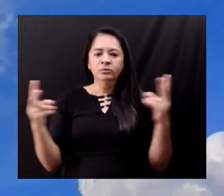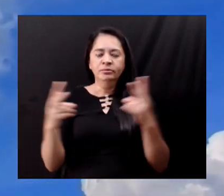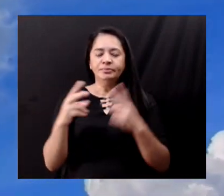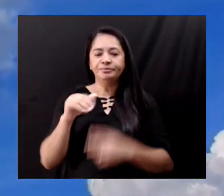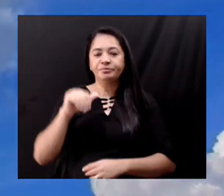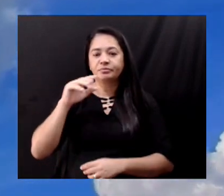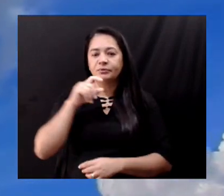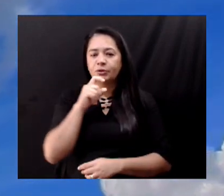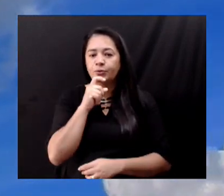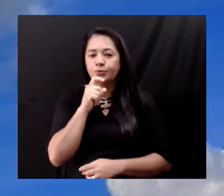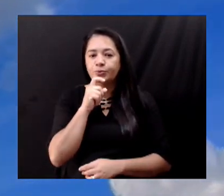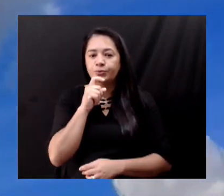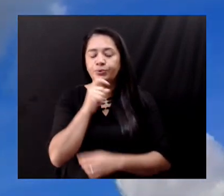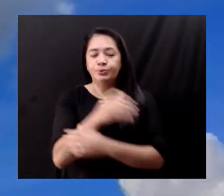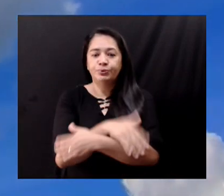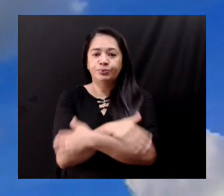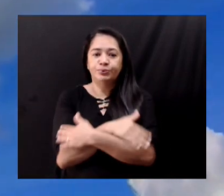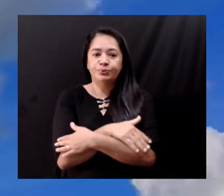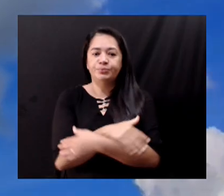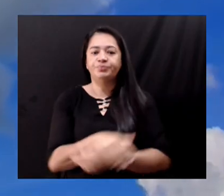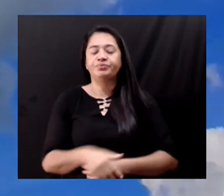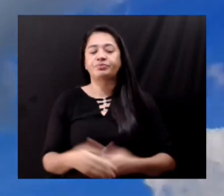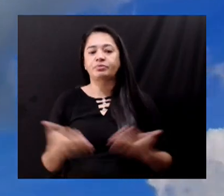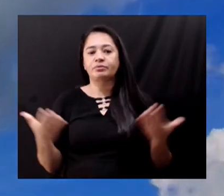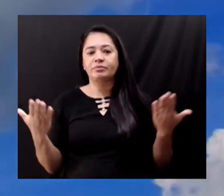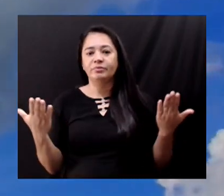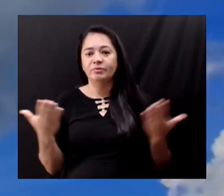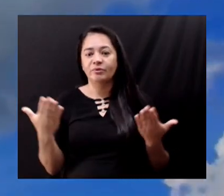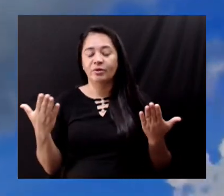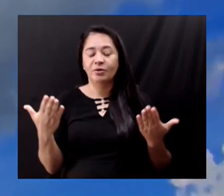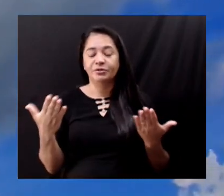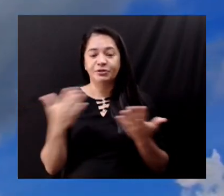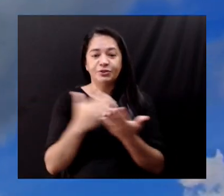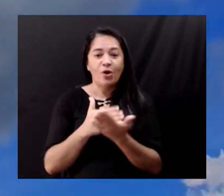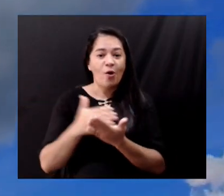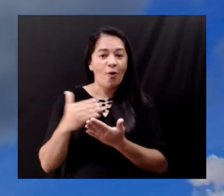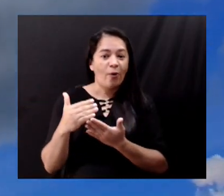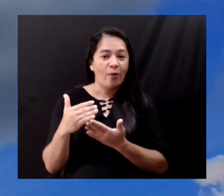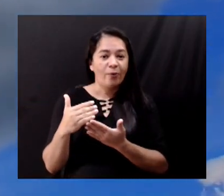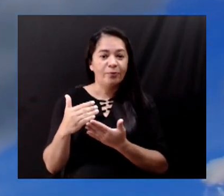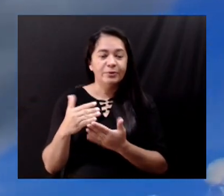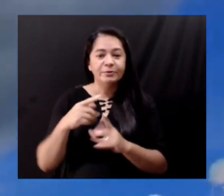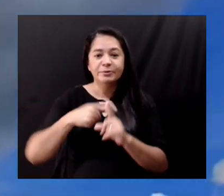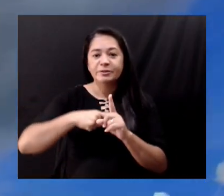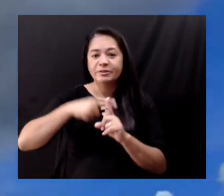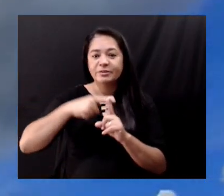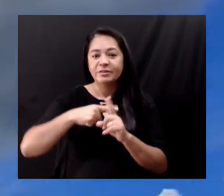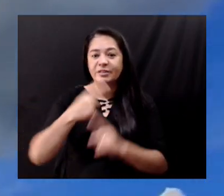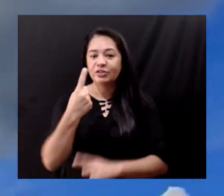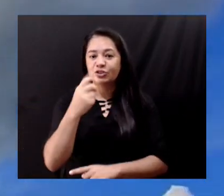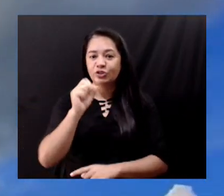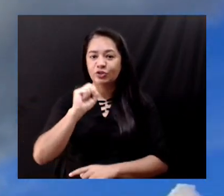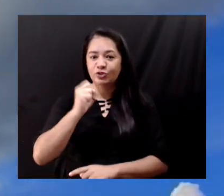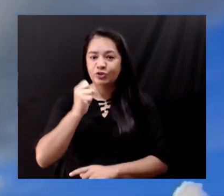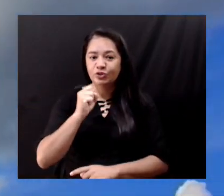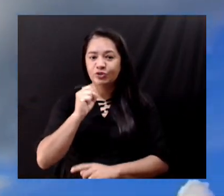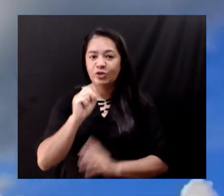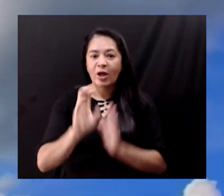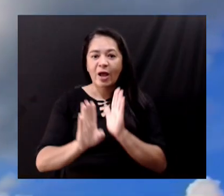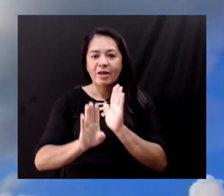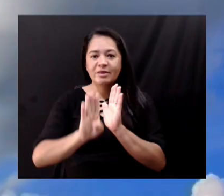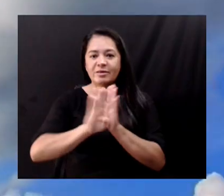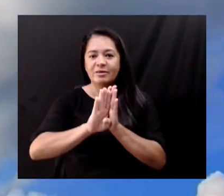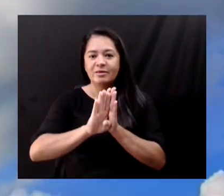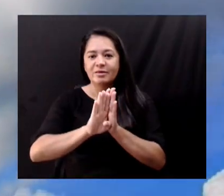nas temperaturas. Hoje, gente, o dia amanheceu aqui em Campinas em torno dos 18 graus e a máxima está